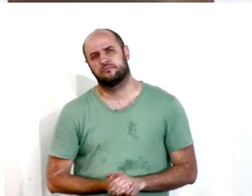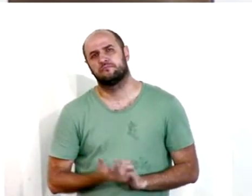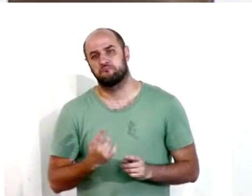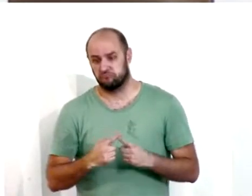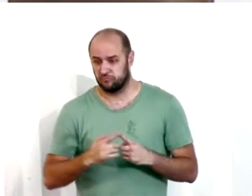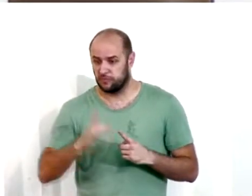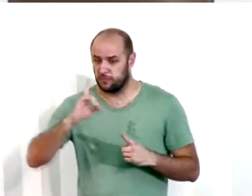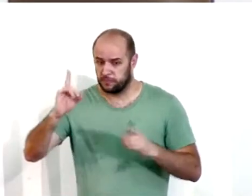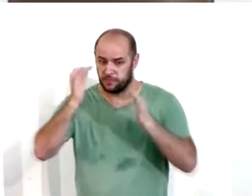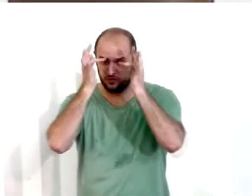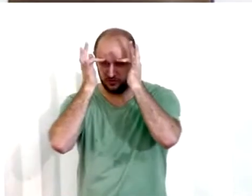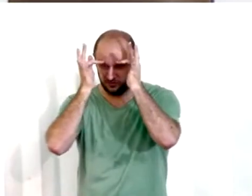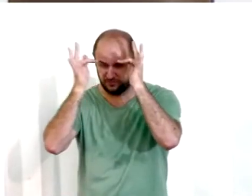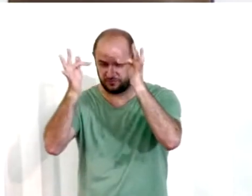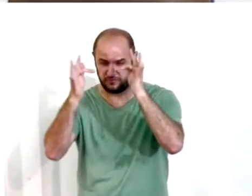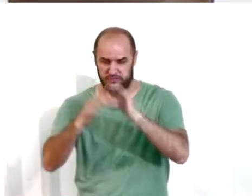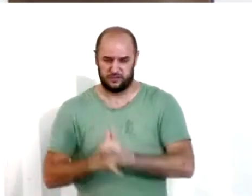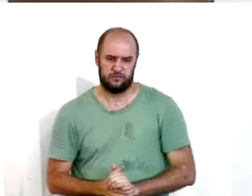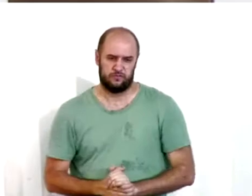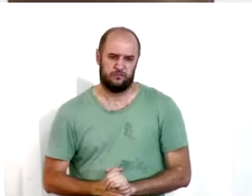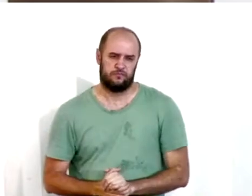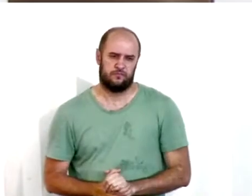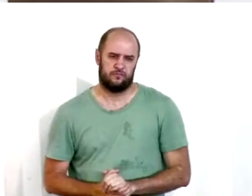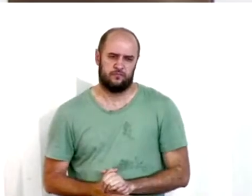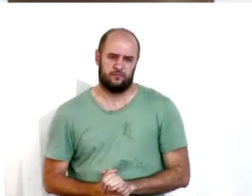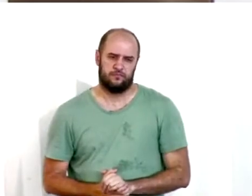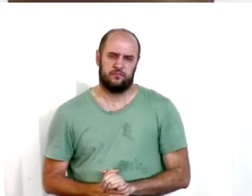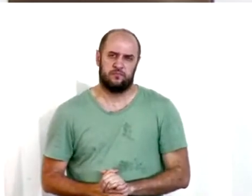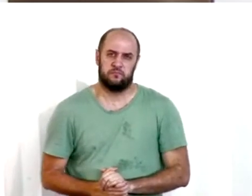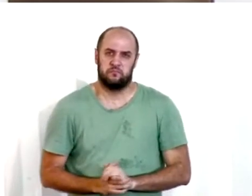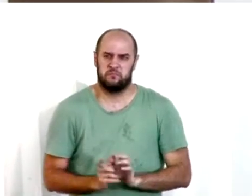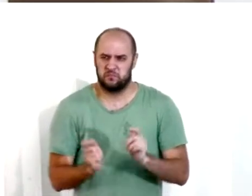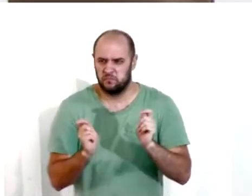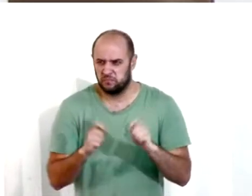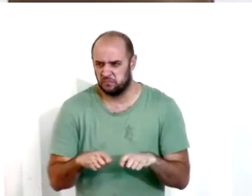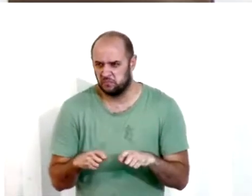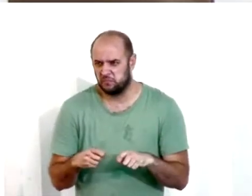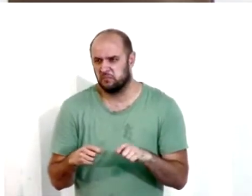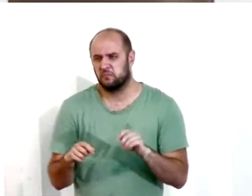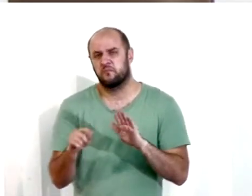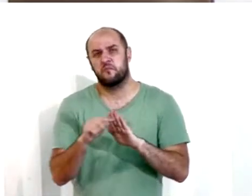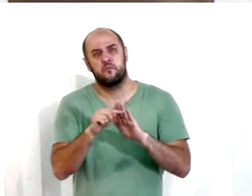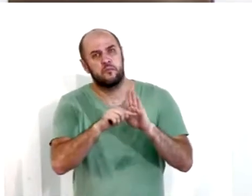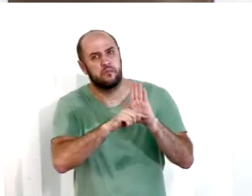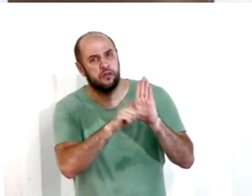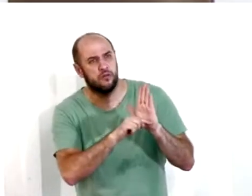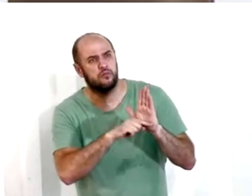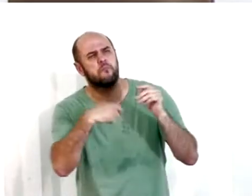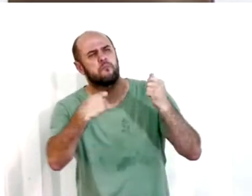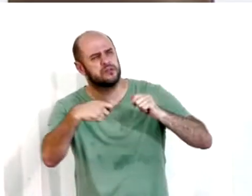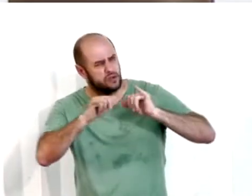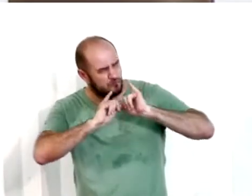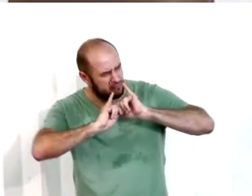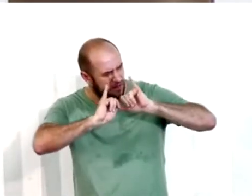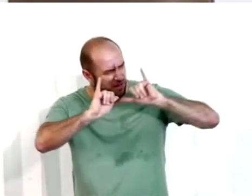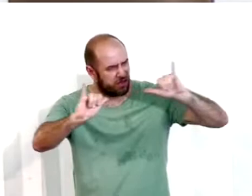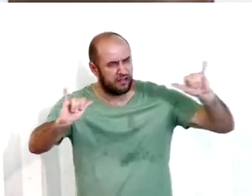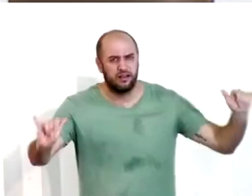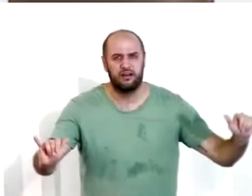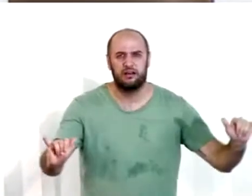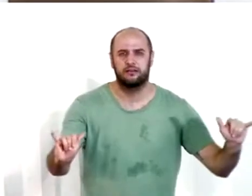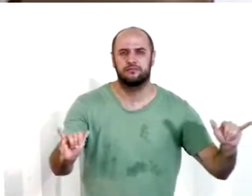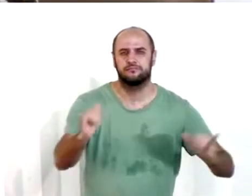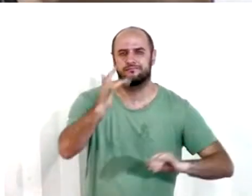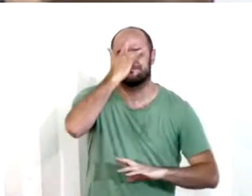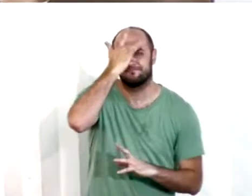bom. E enquanto você puder, fale do Evangelho para esses que são maus, para que eles conheçam a bondade de